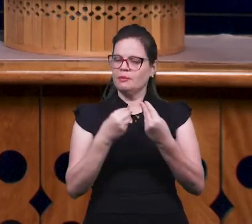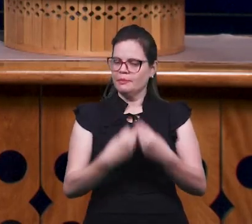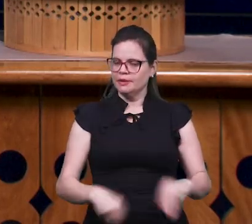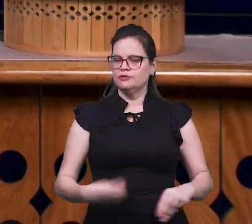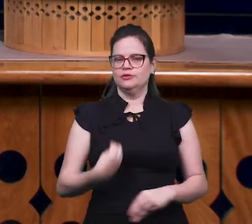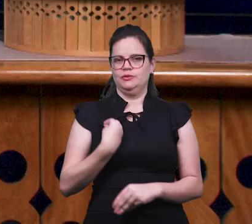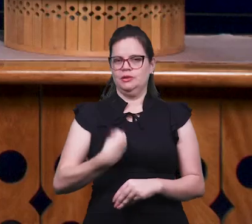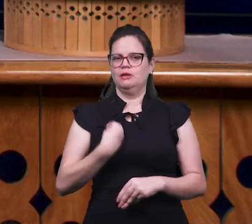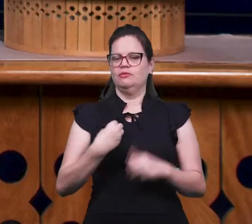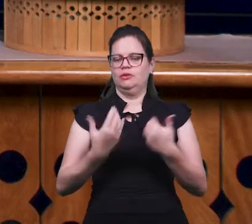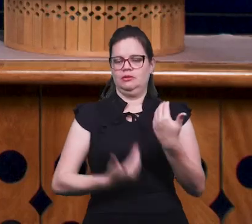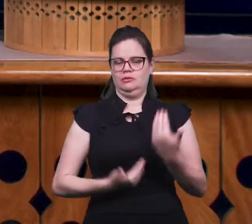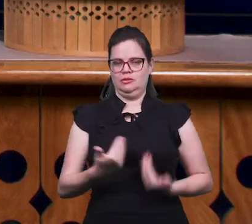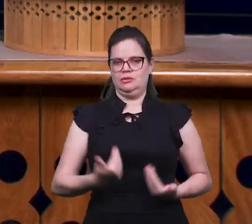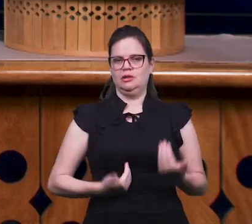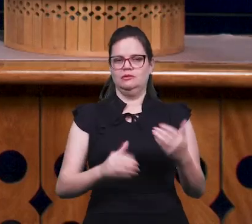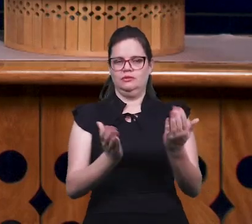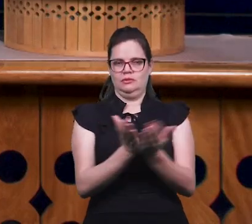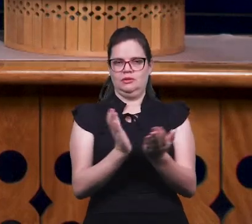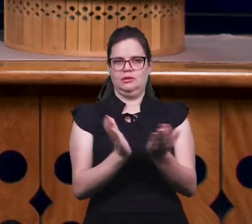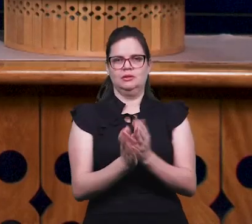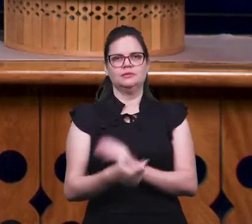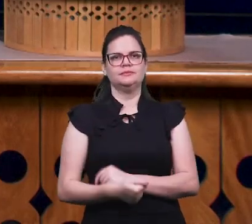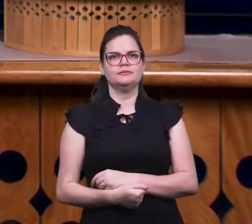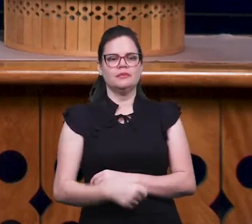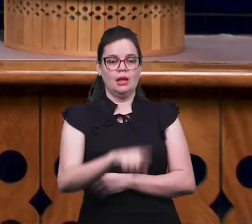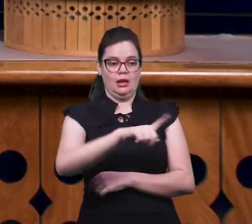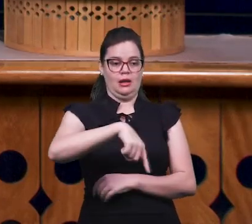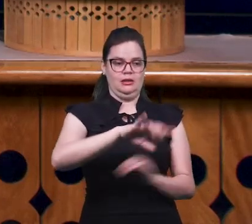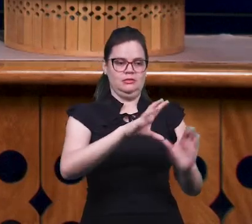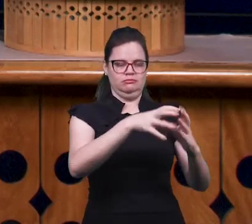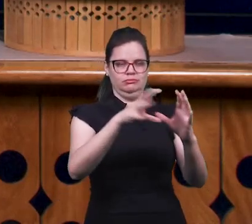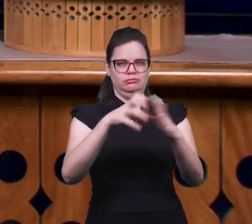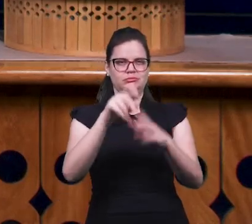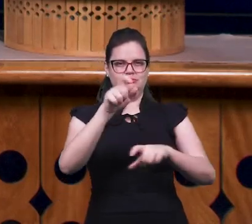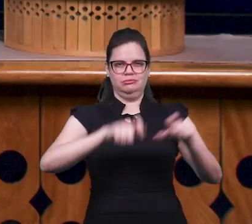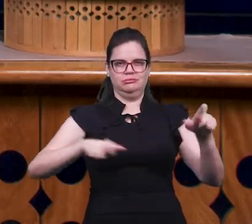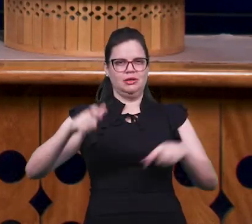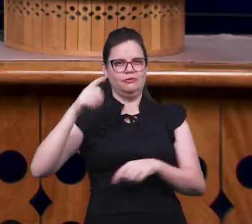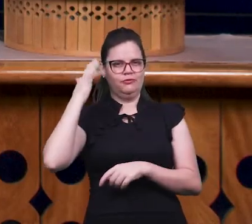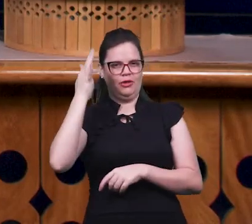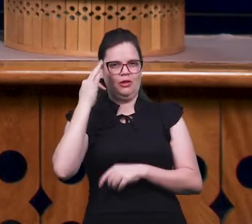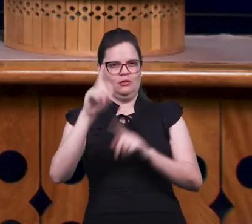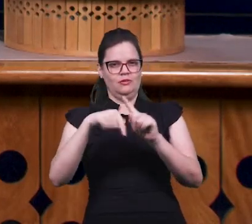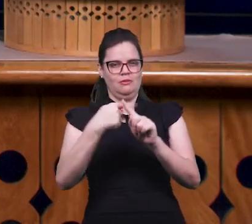porque teve uma pessoa que falou o seguinte, esses homens eram